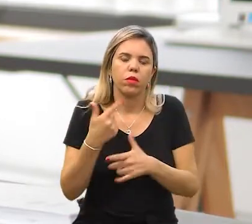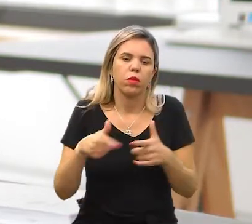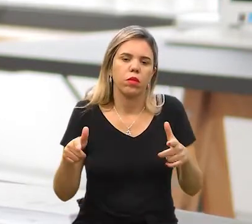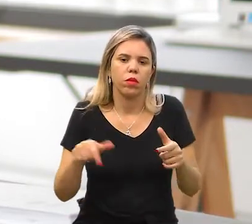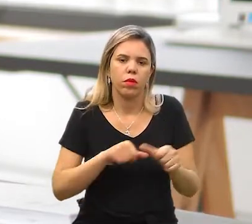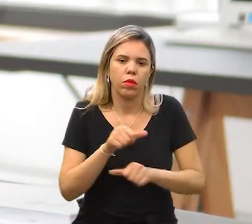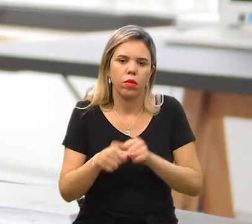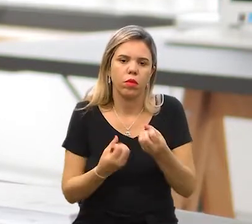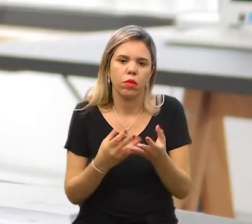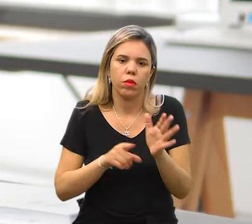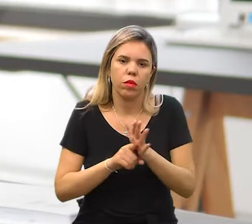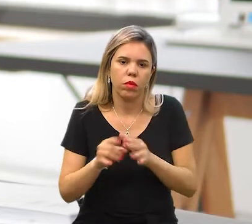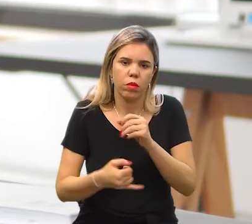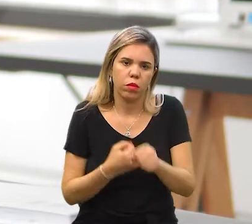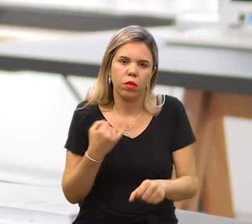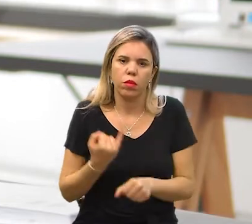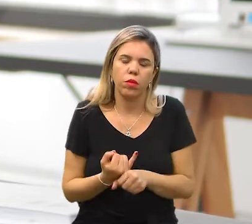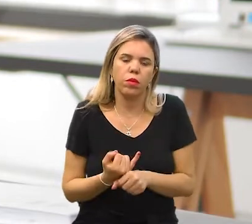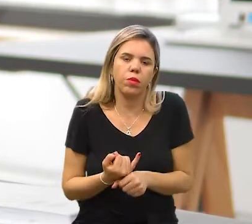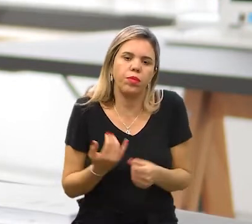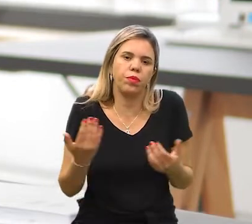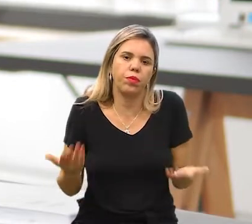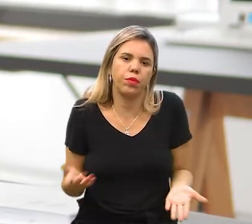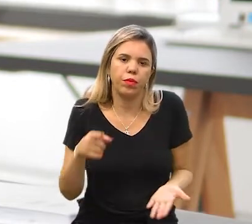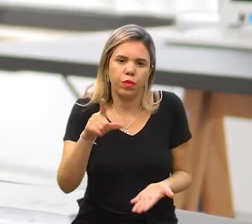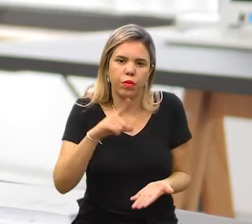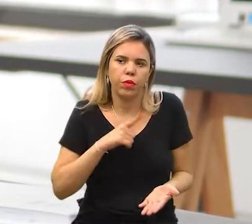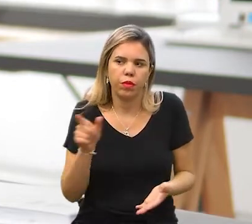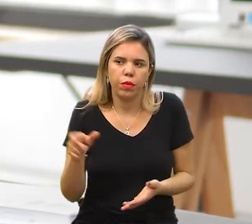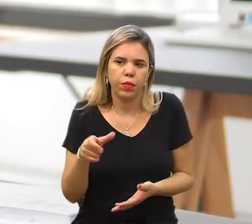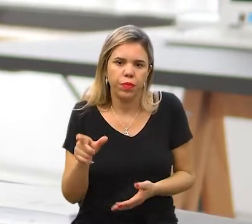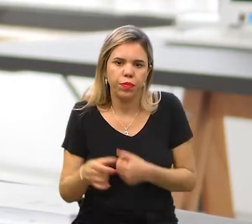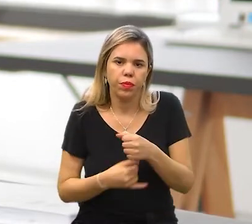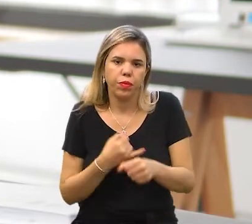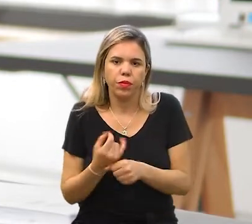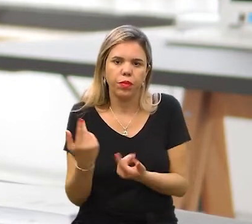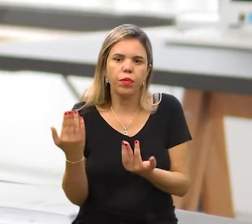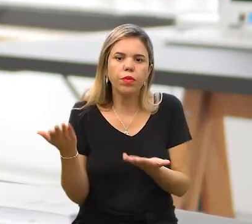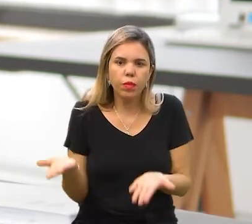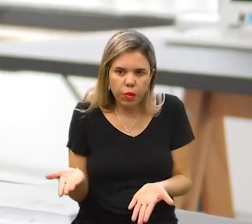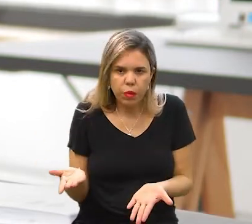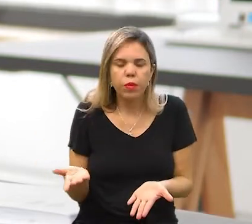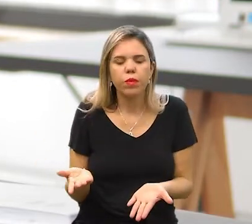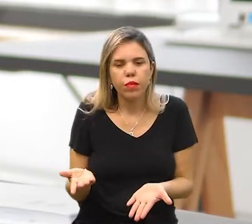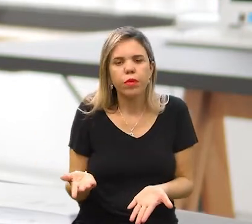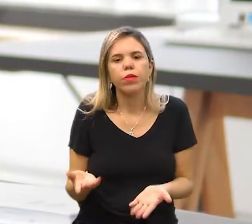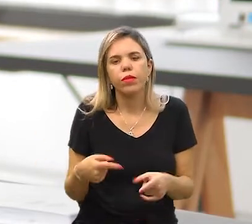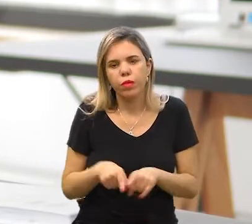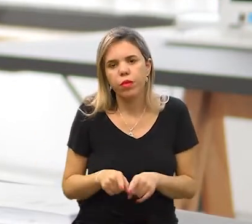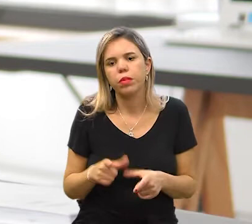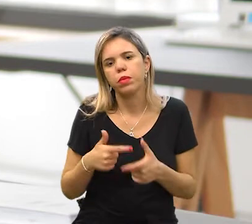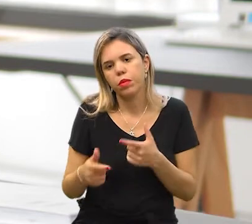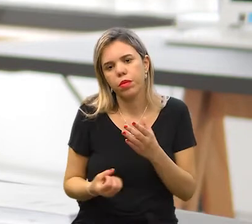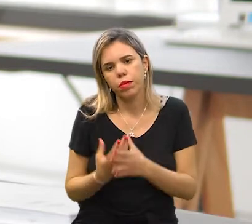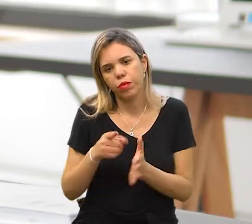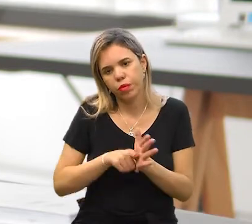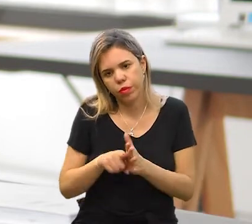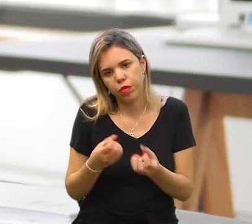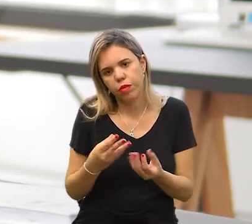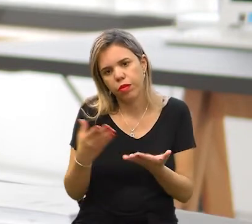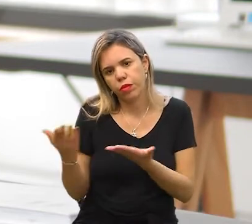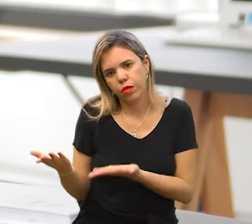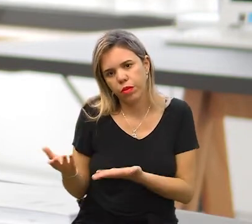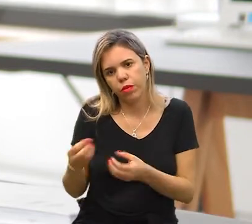a transação de dados na internet. Então, quando você tem um cartão virtual como esse, também acaba gerando dados, né? Você está